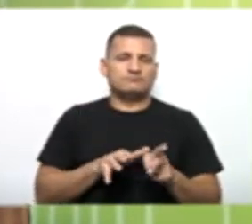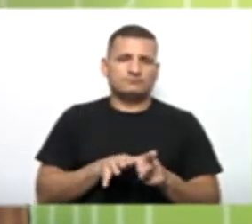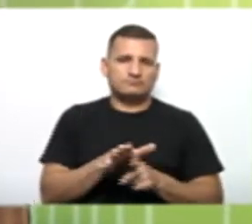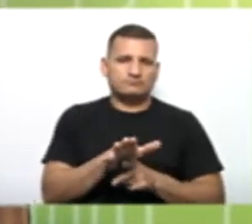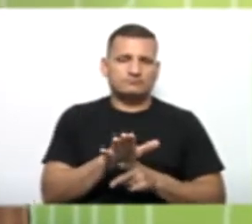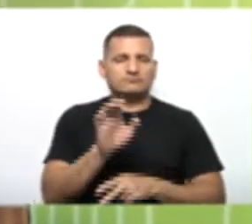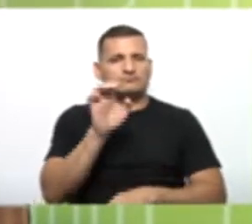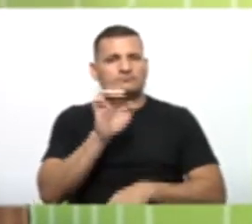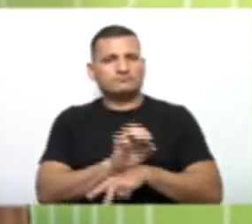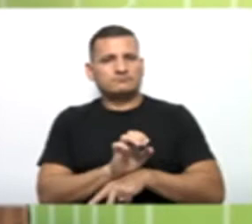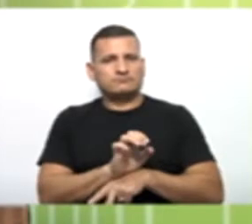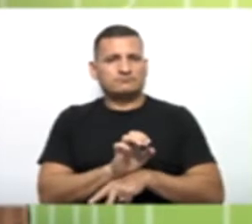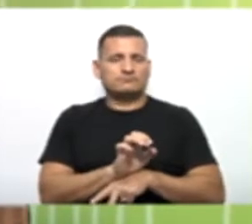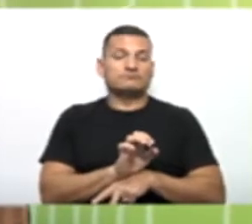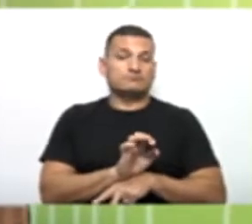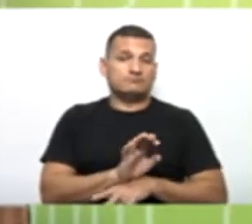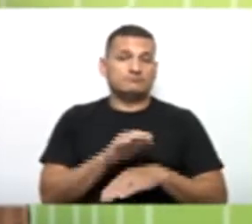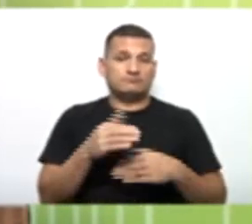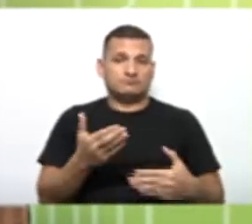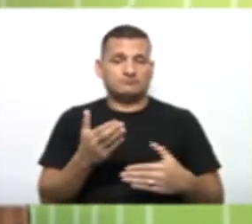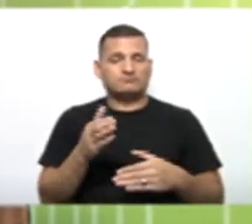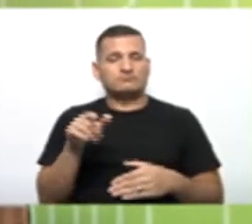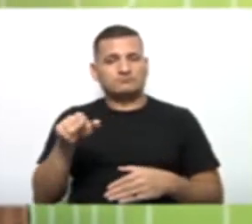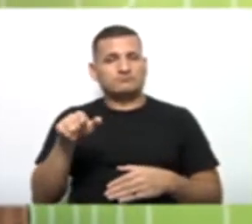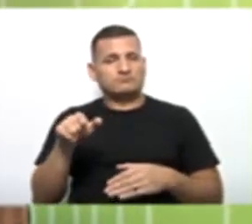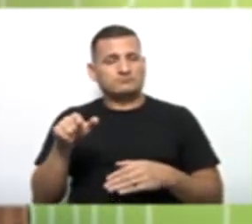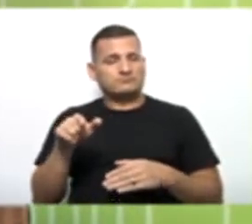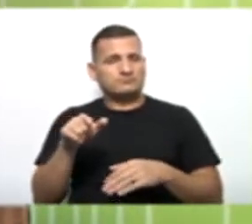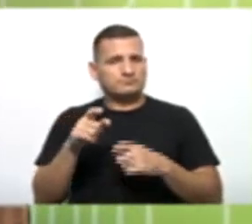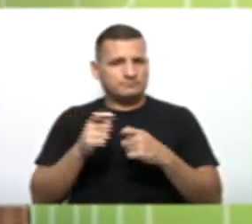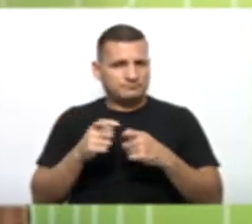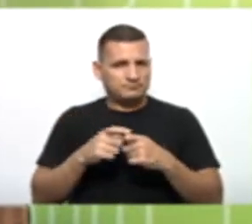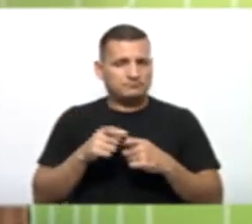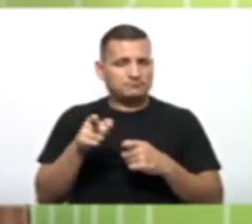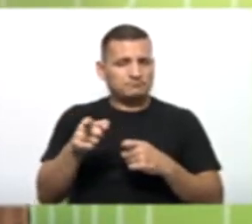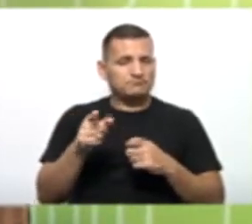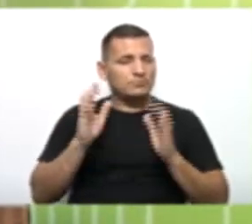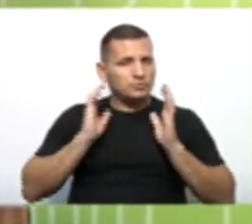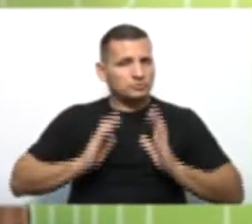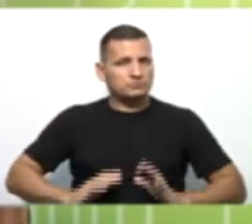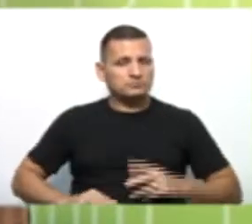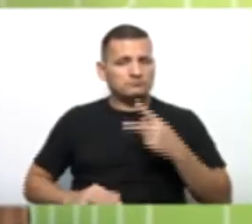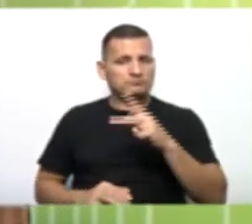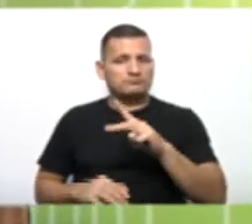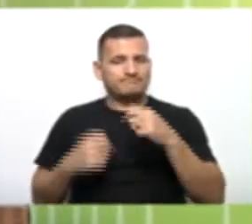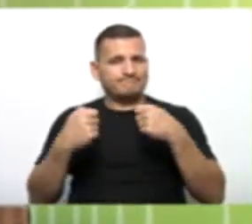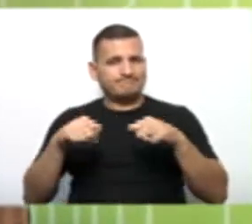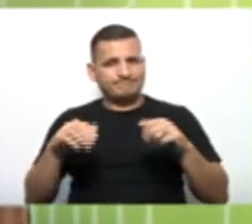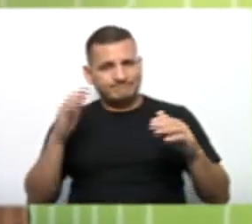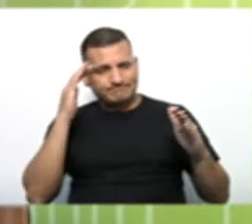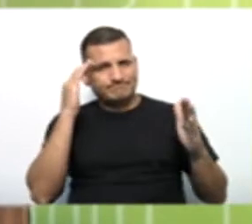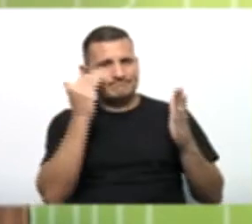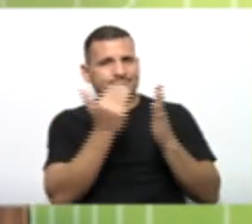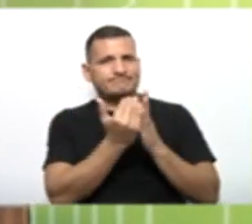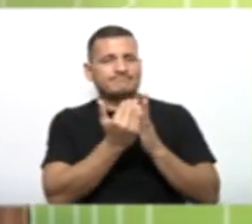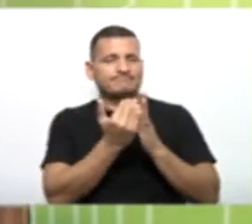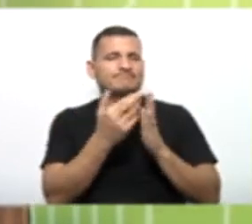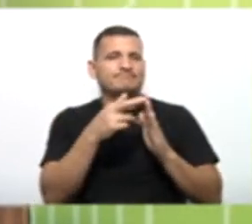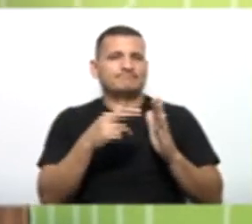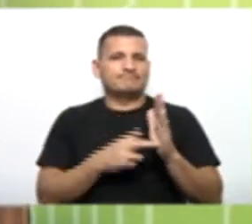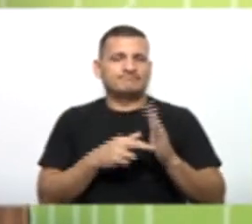de medicina então espera-se um comportamento do médico espera-se um comportamento profissional